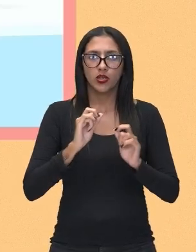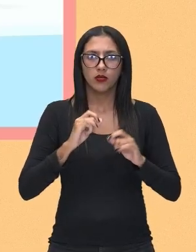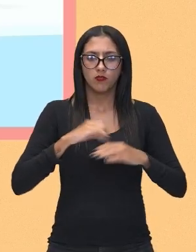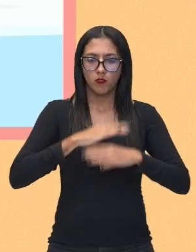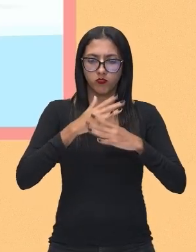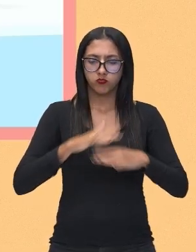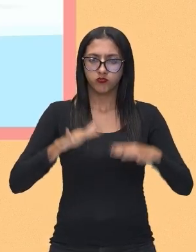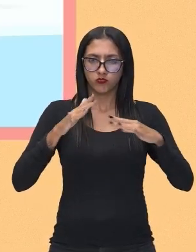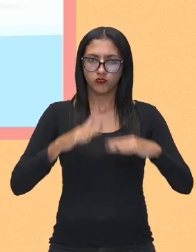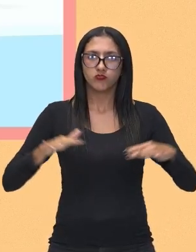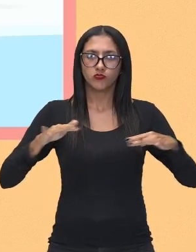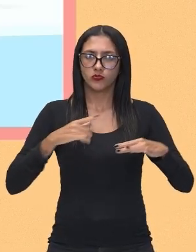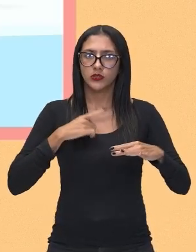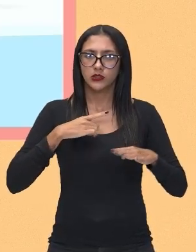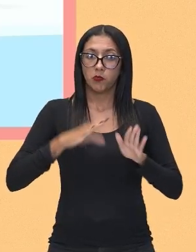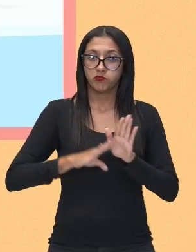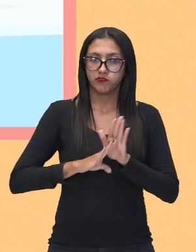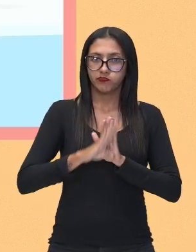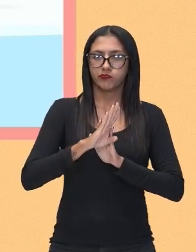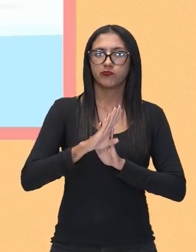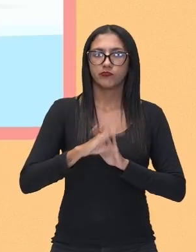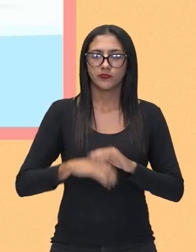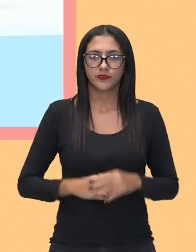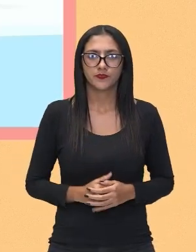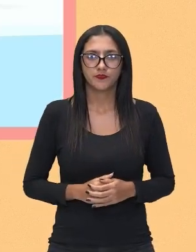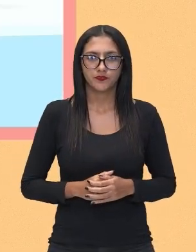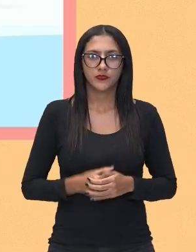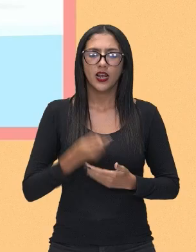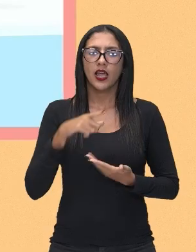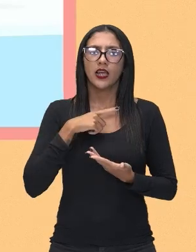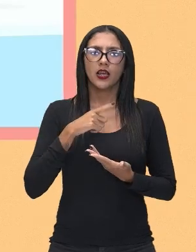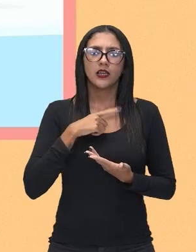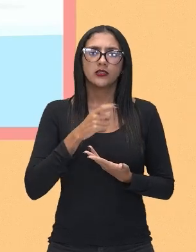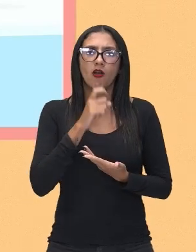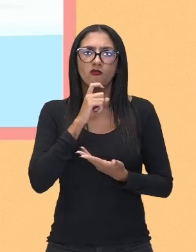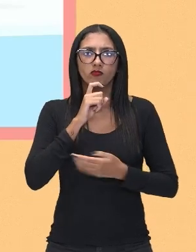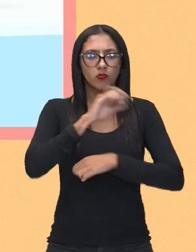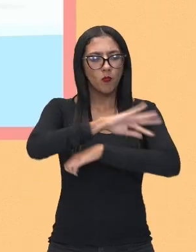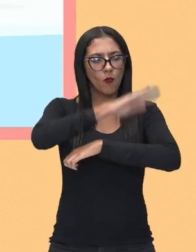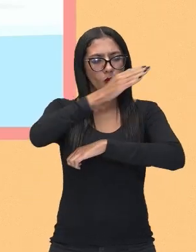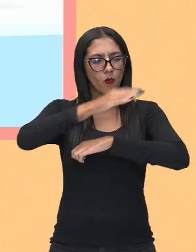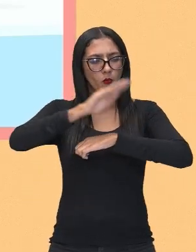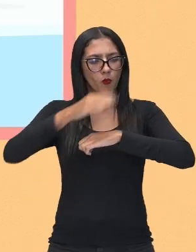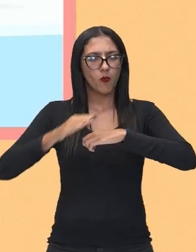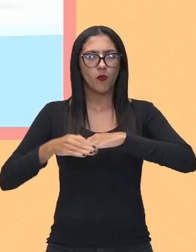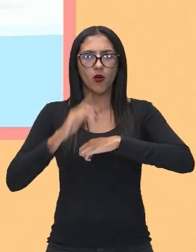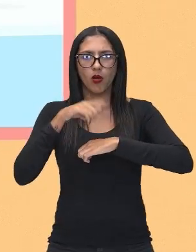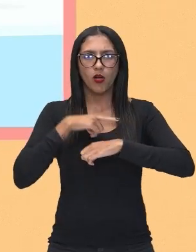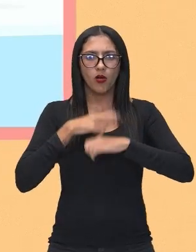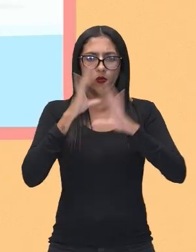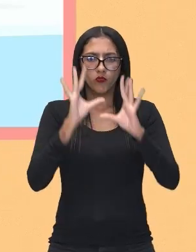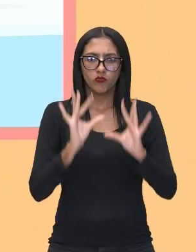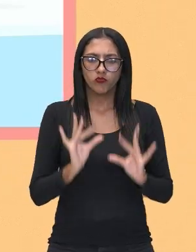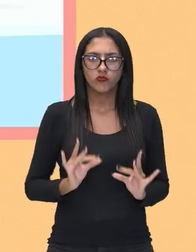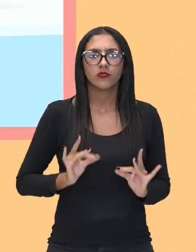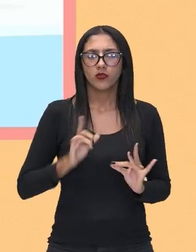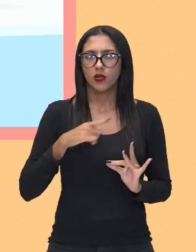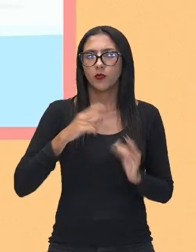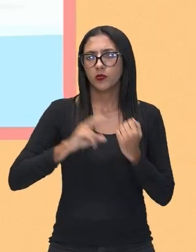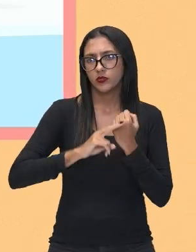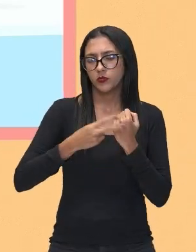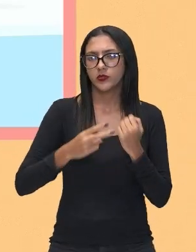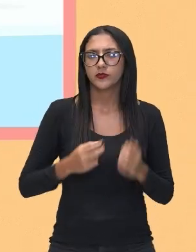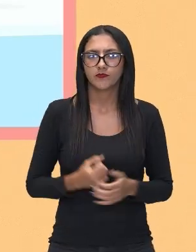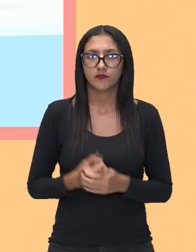7 metros. O derretimento dessas geleiras gera transtornos ambientais e sociais. Esse fenômeno altera a temperatura